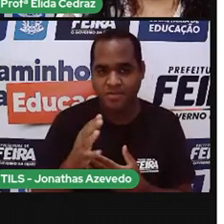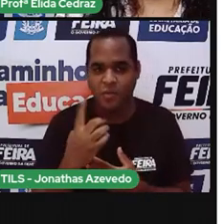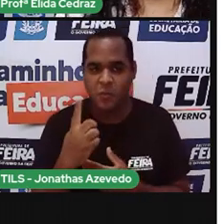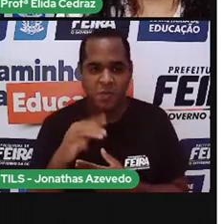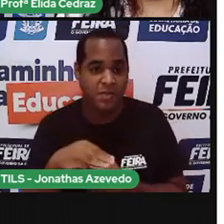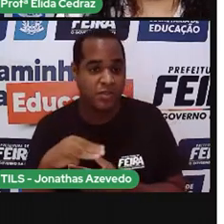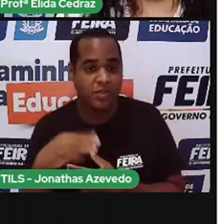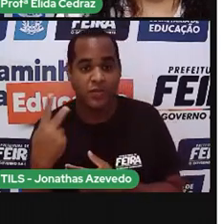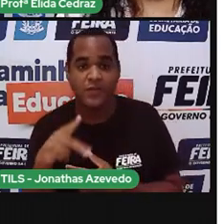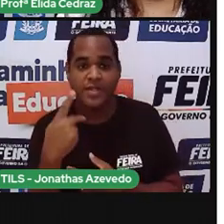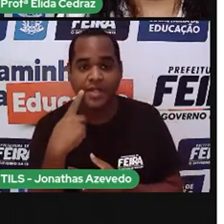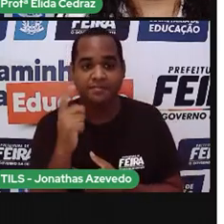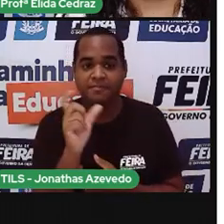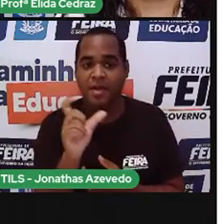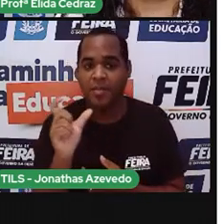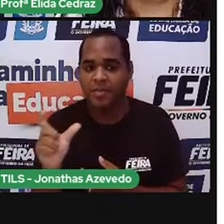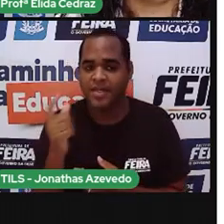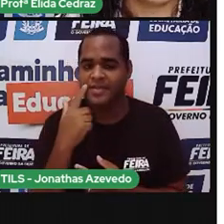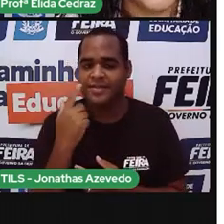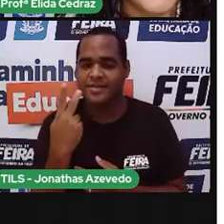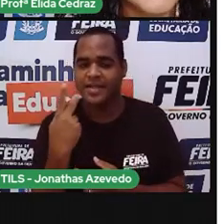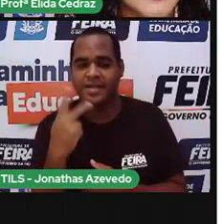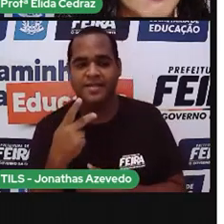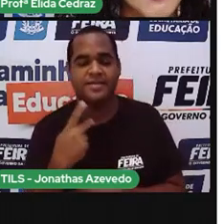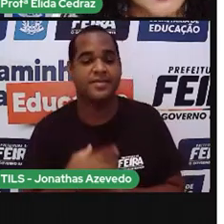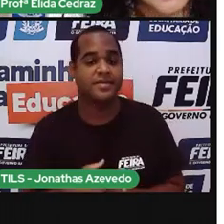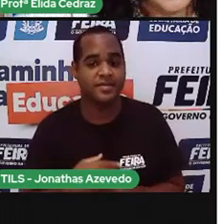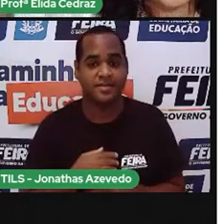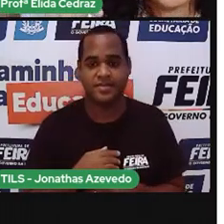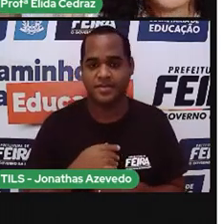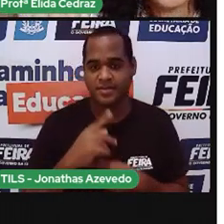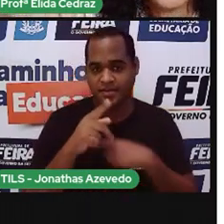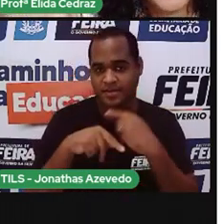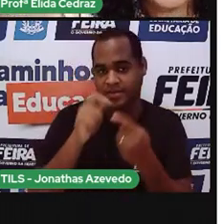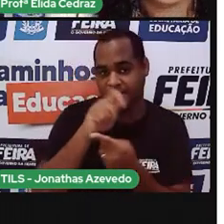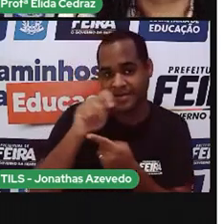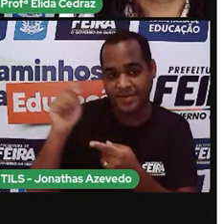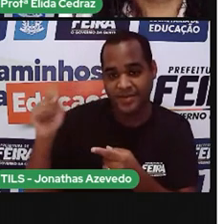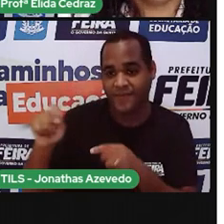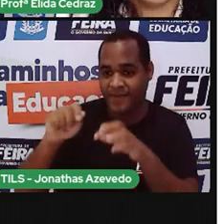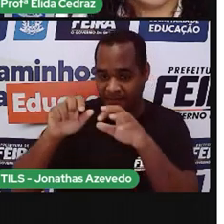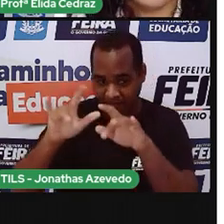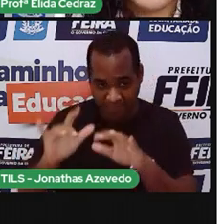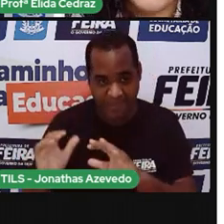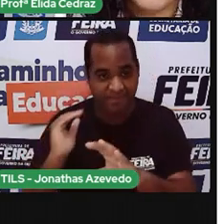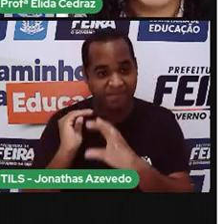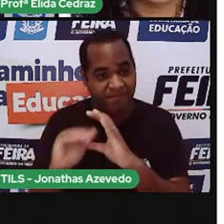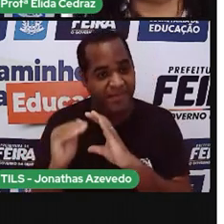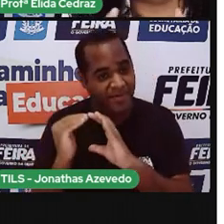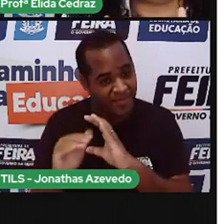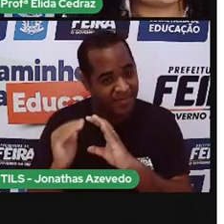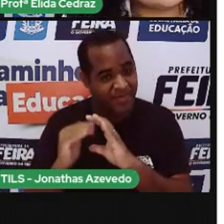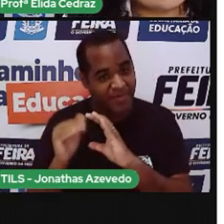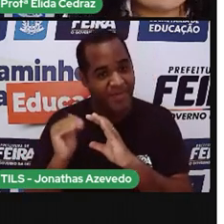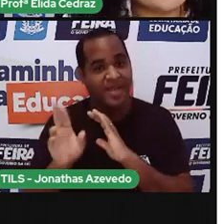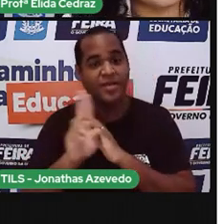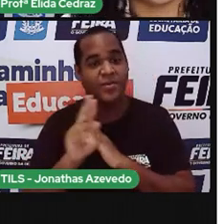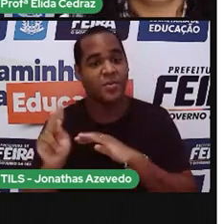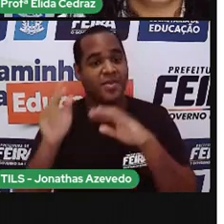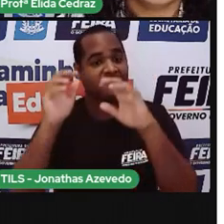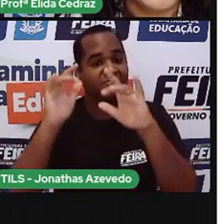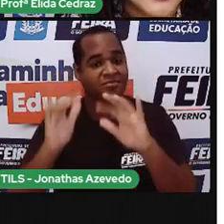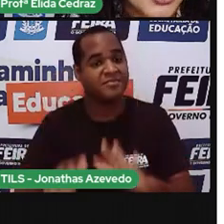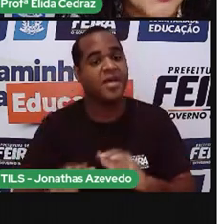os pedacinhos da palavra e escrever aqui no chat o nome do